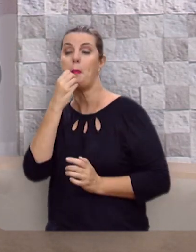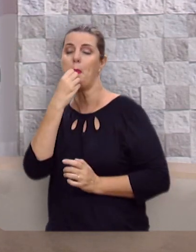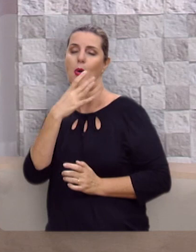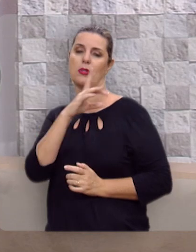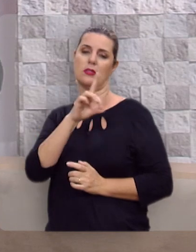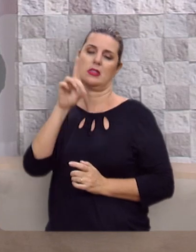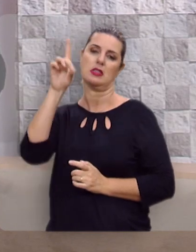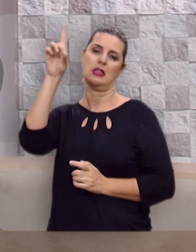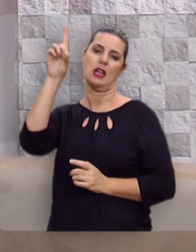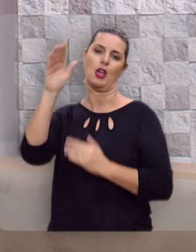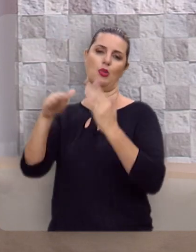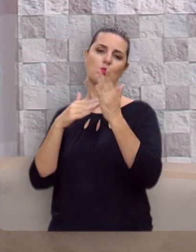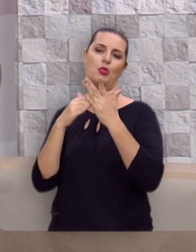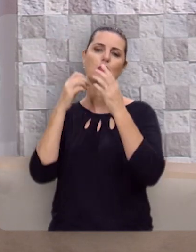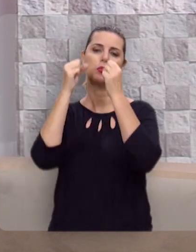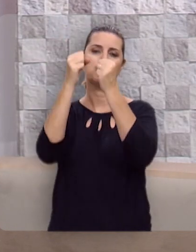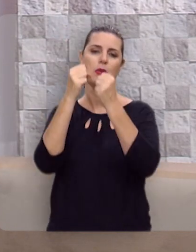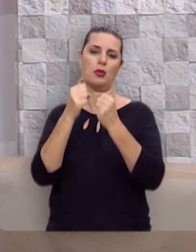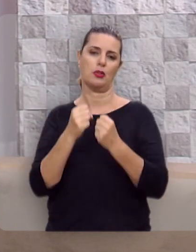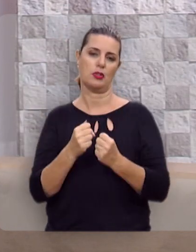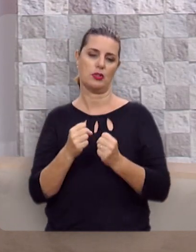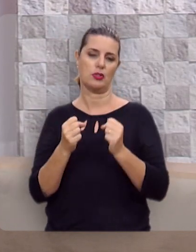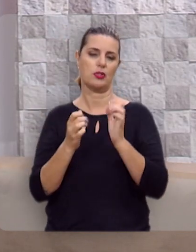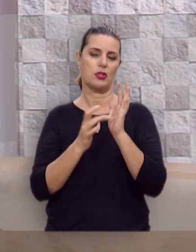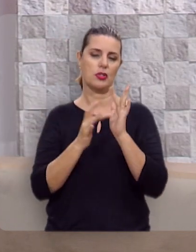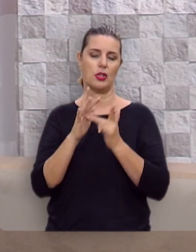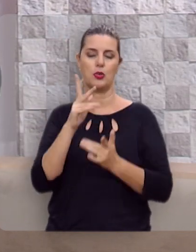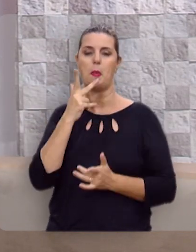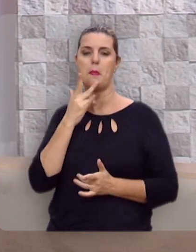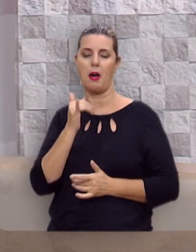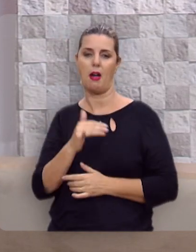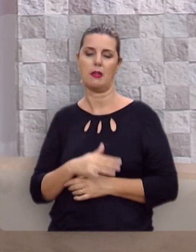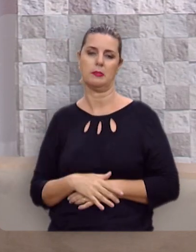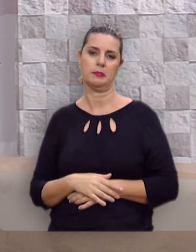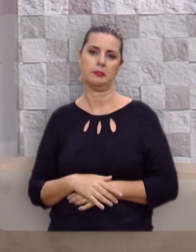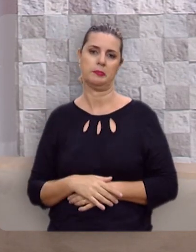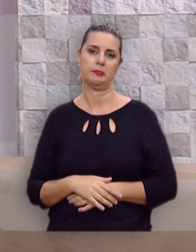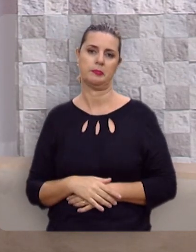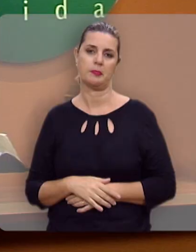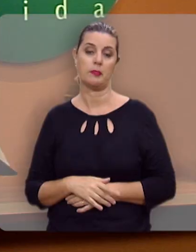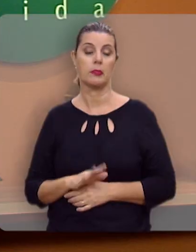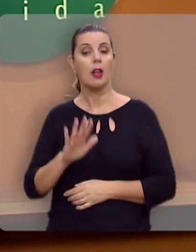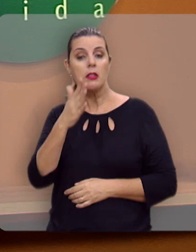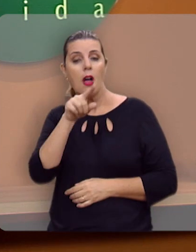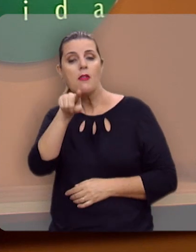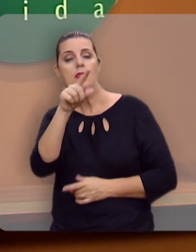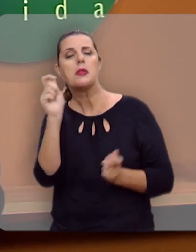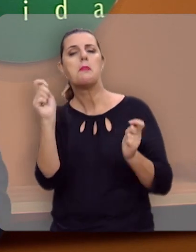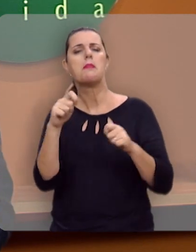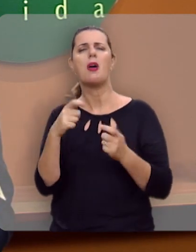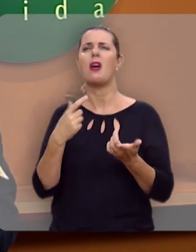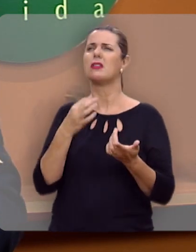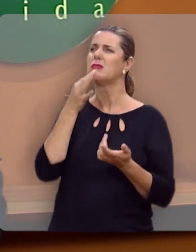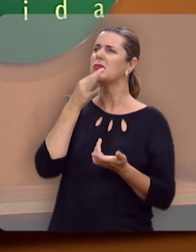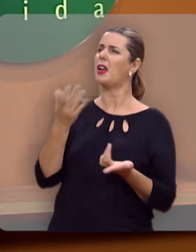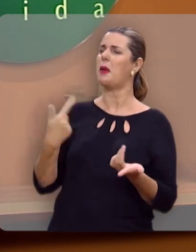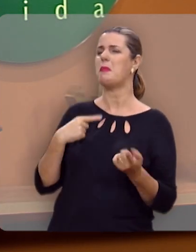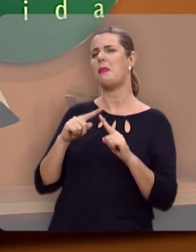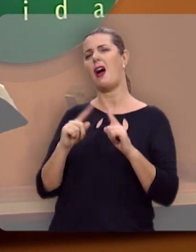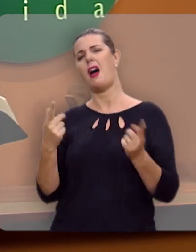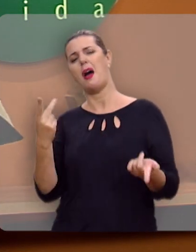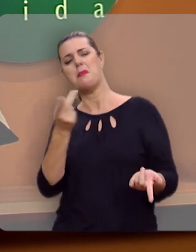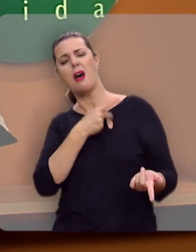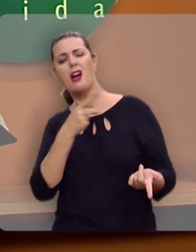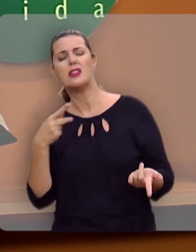mãos bondosas do Deus Todo-Poderoso, que é o nosso Pai. Talvez você possa até argumentar,